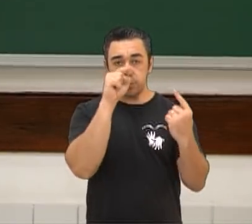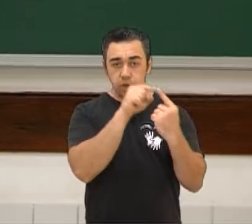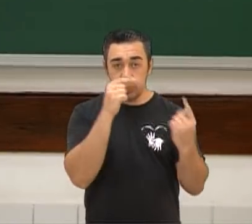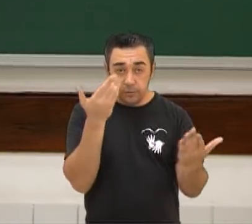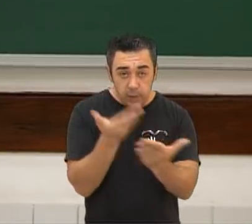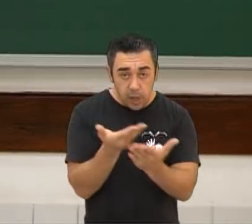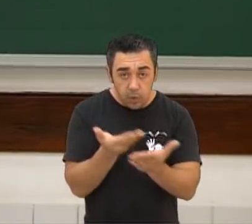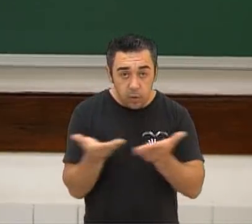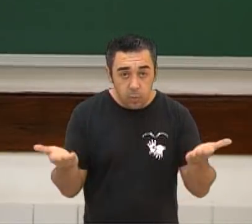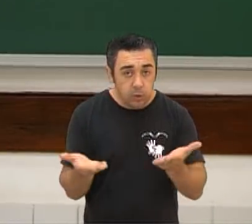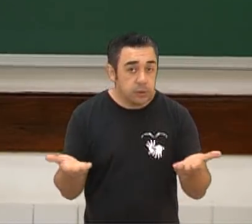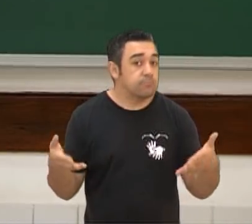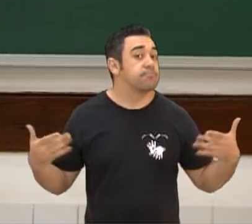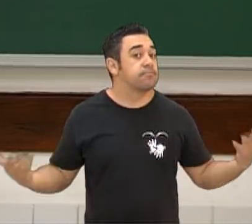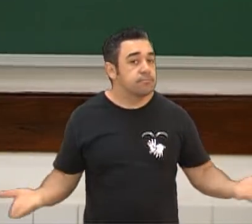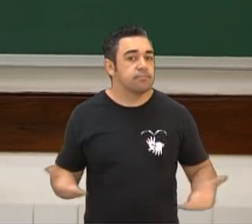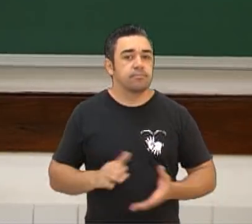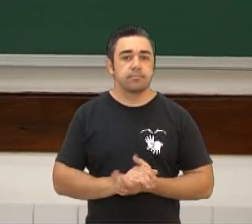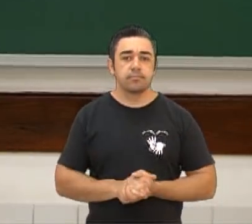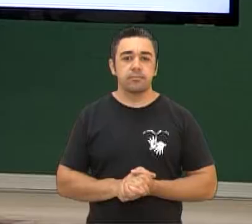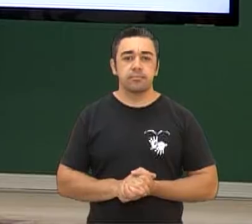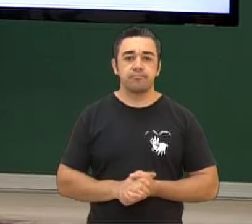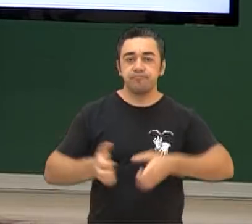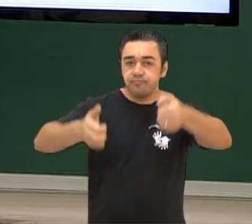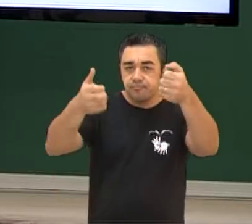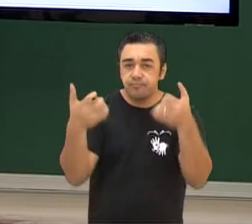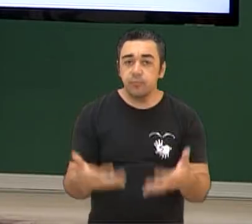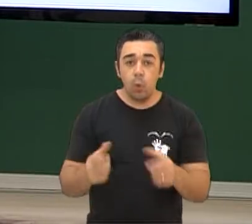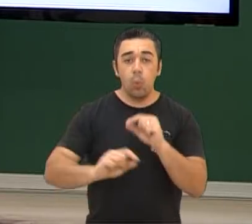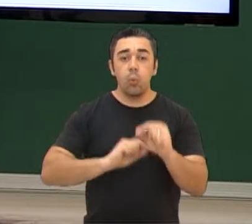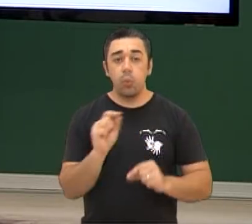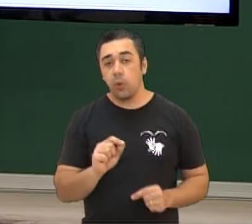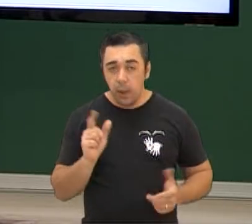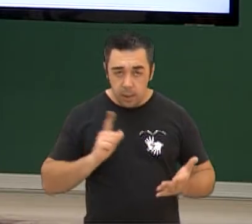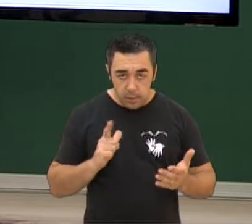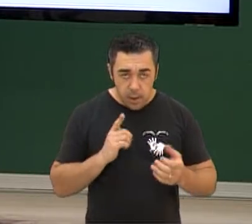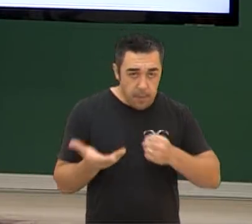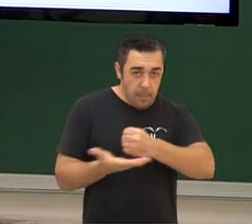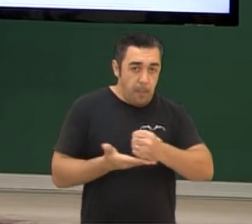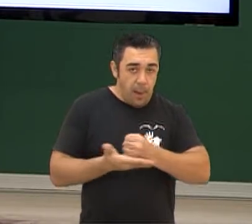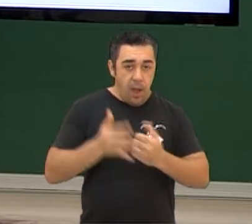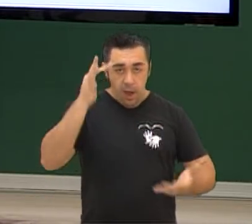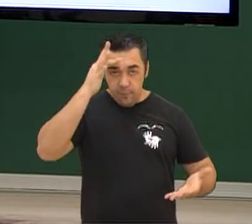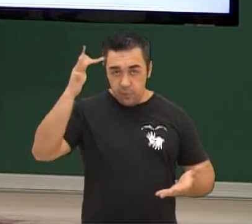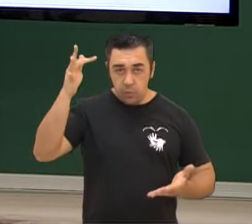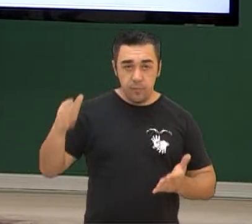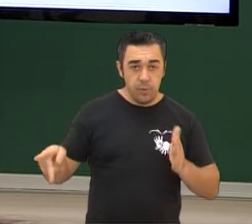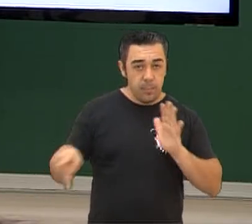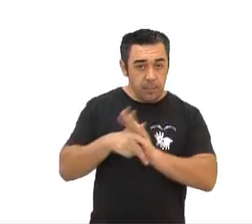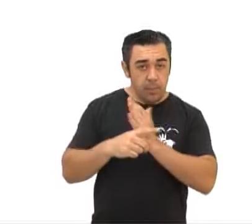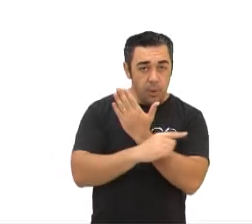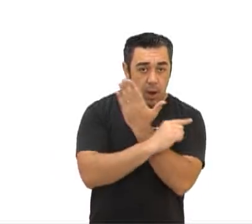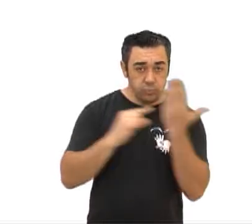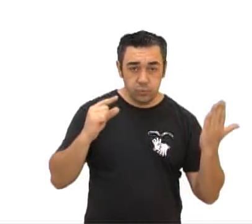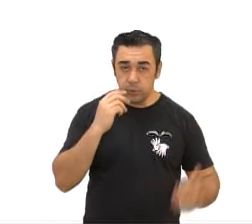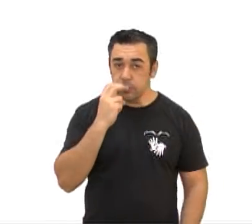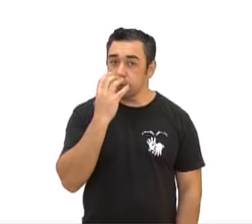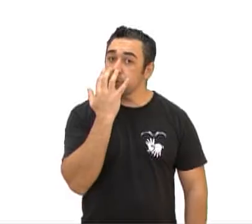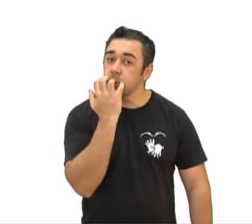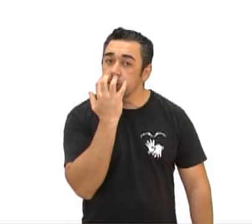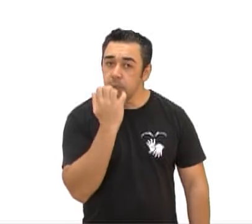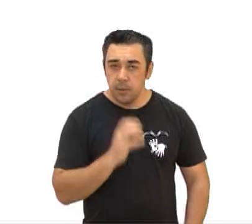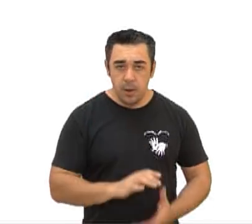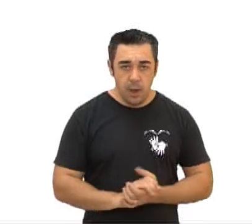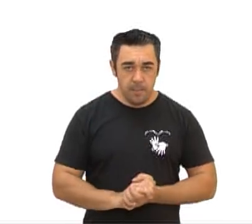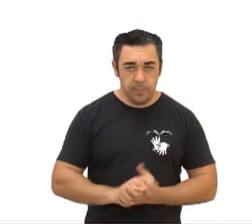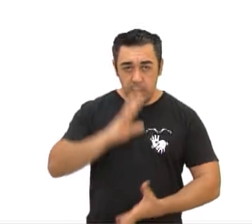hoje, portanto, temos aqui esboçar os fundamentos da filosofia de Nietzsche, entender as críticas